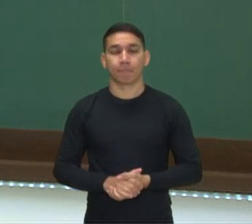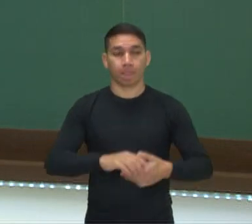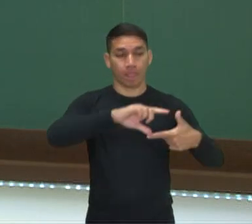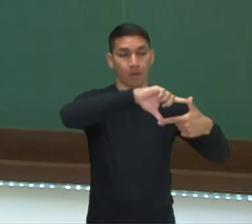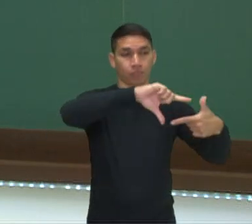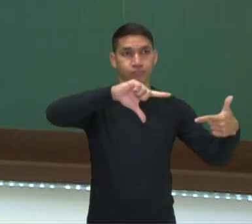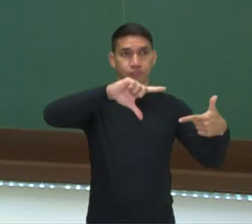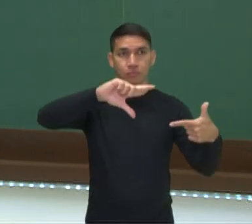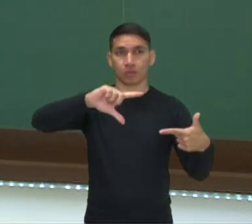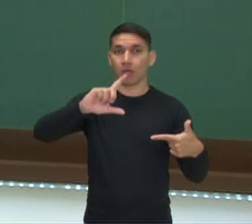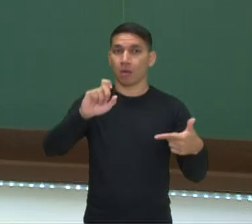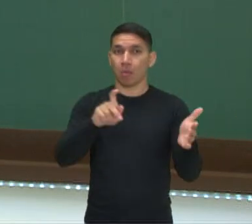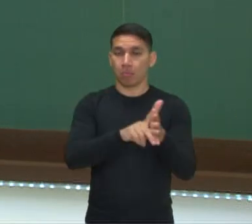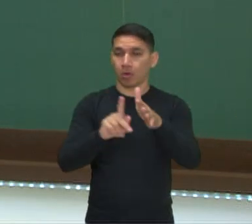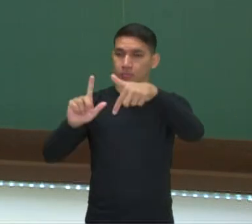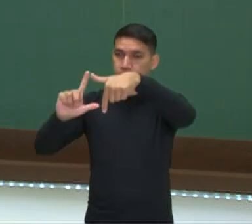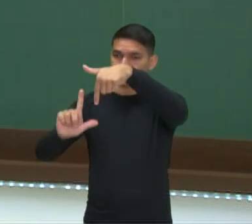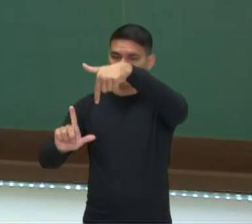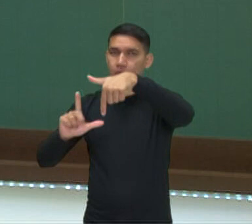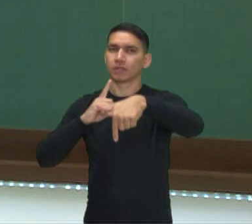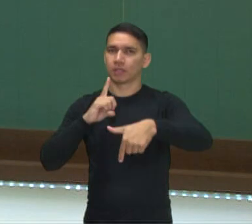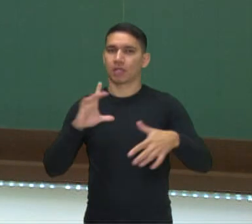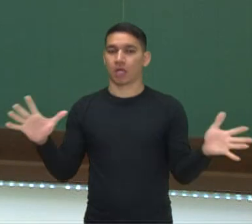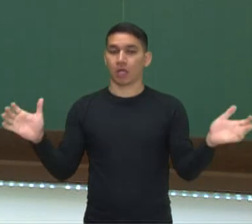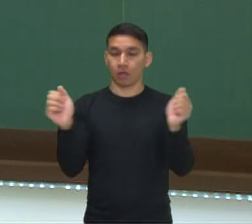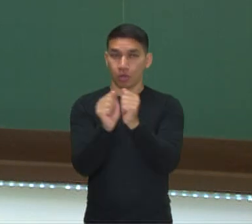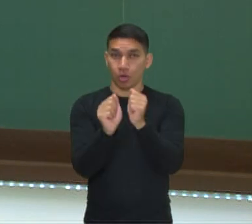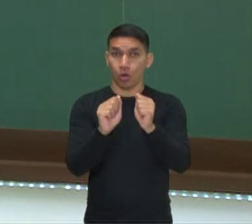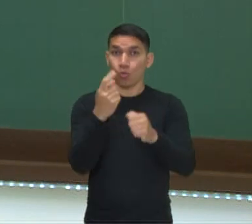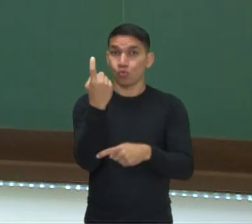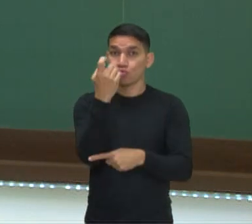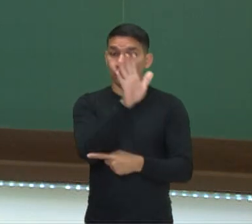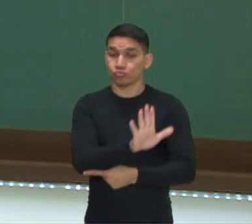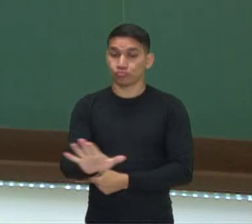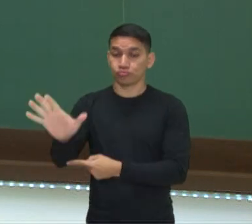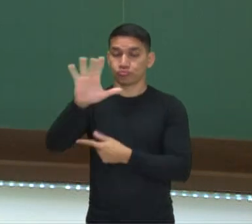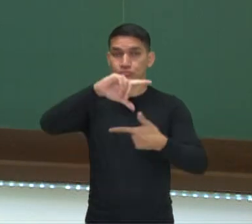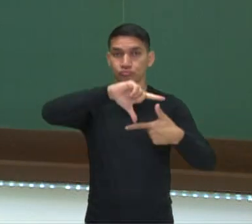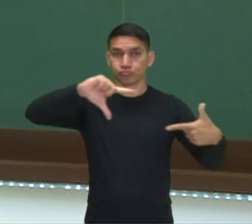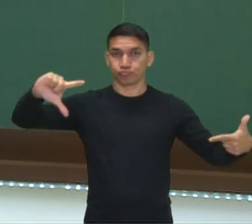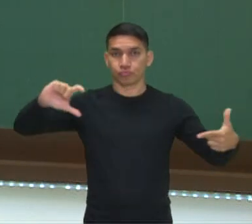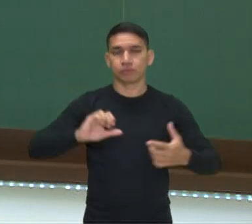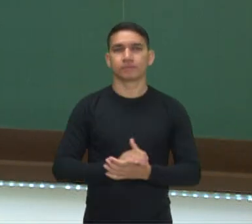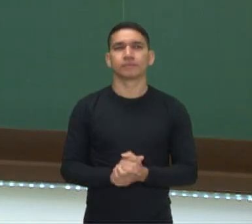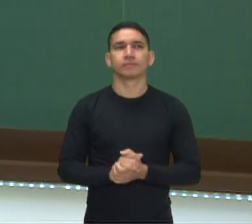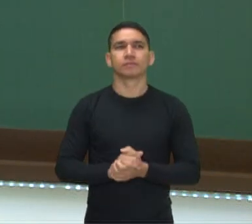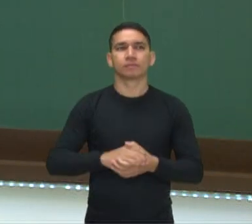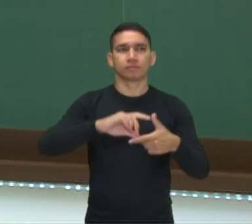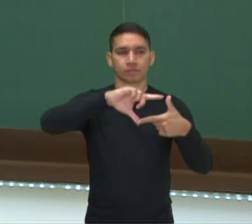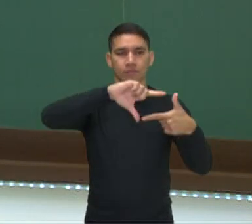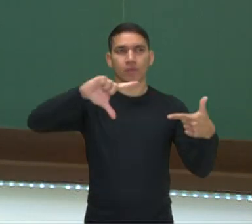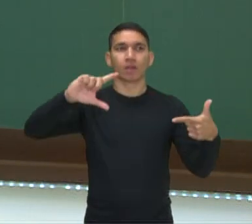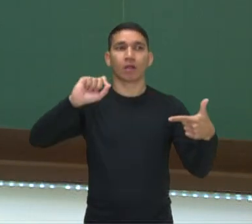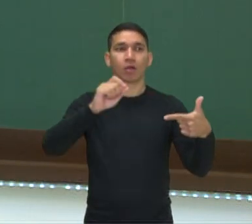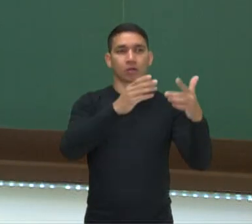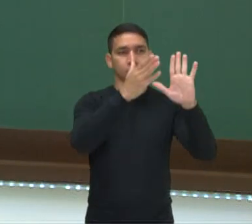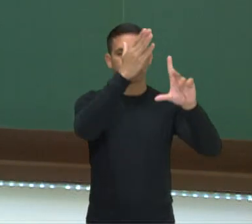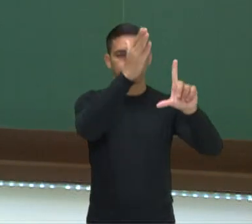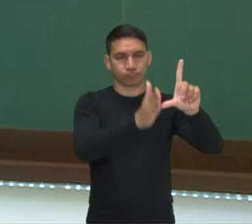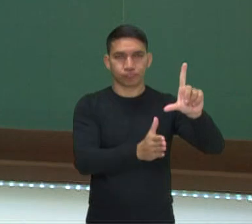retângulos, né? Retângulo 1, retângulo 2. Junto eles formam uma figura maior. Medidas desses retângulos: